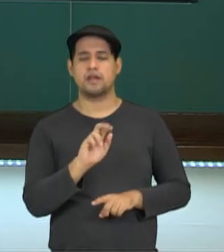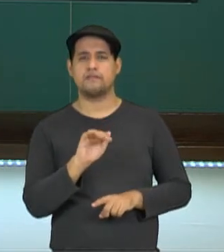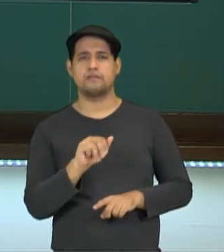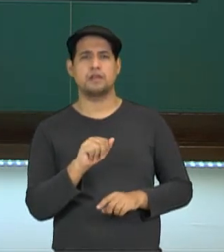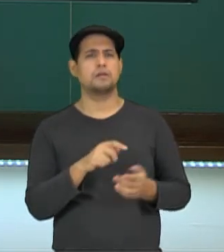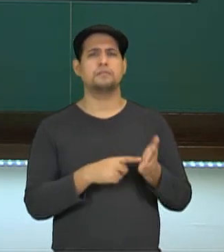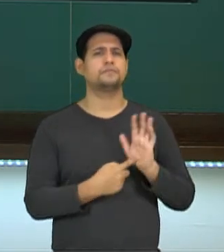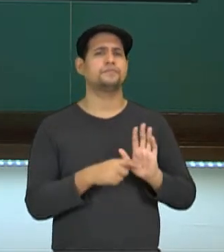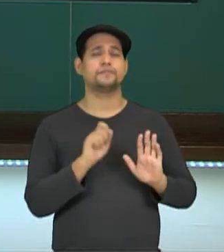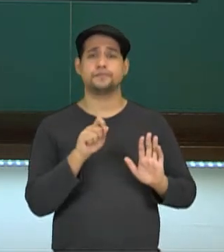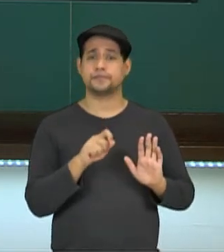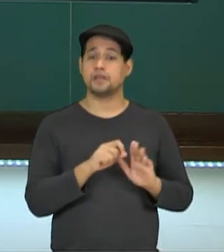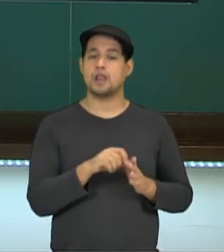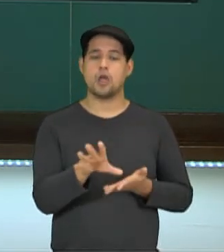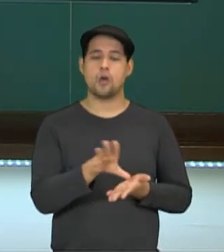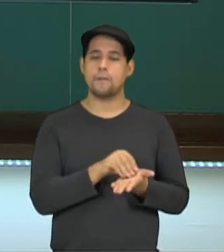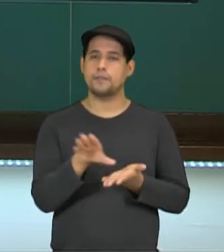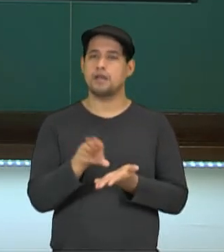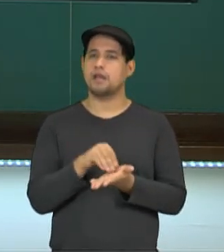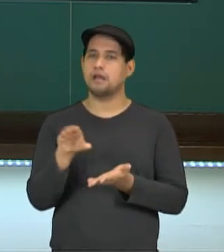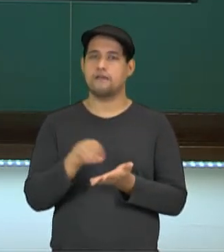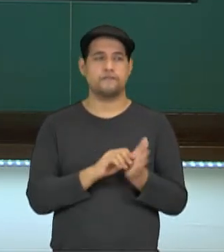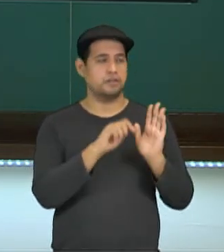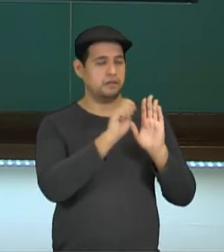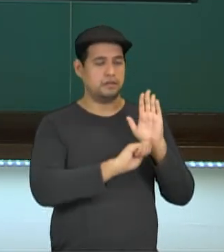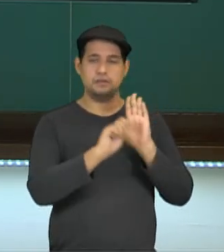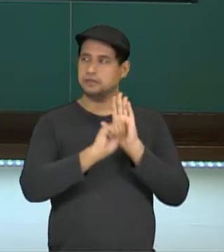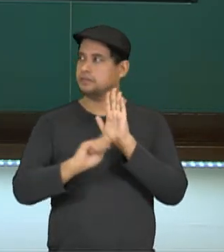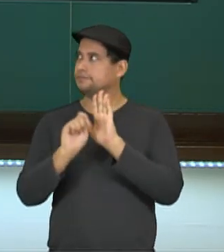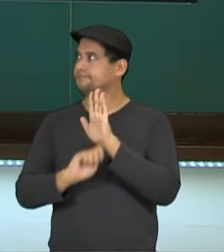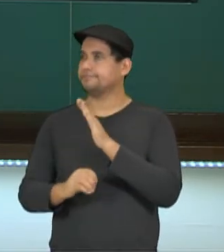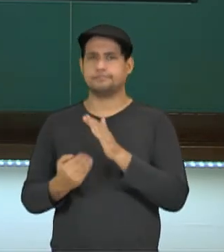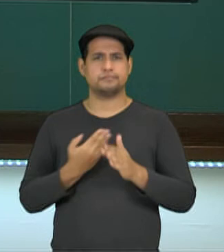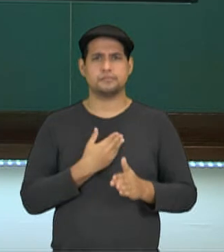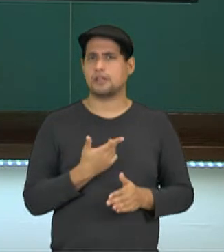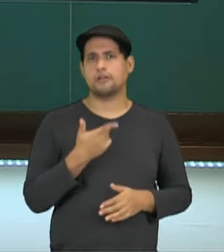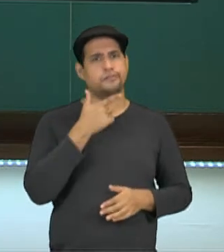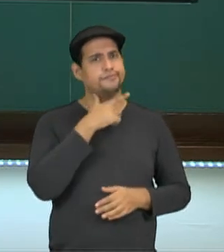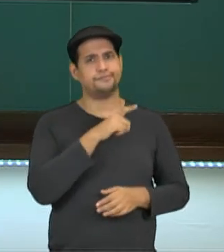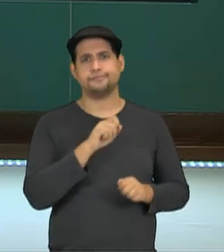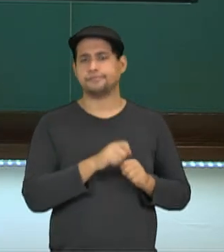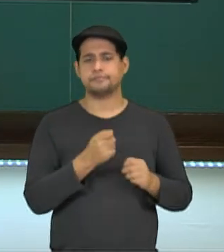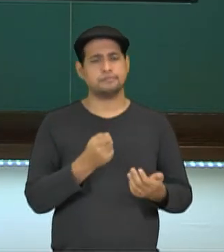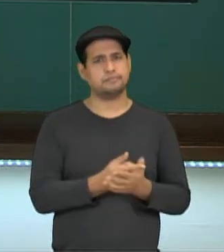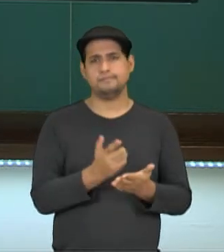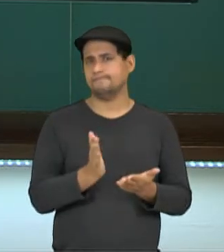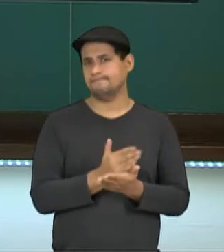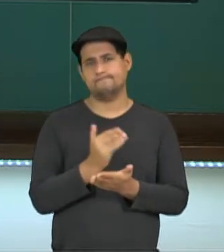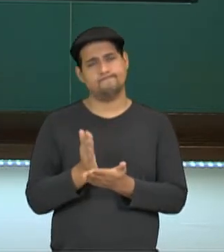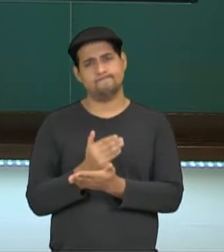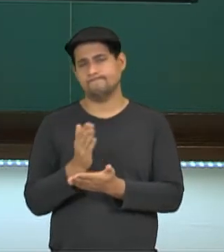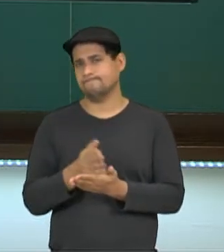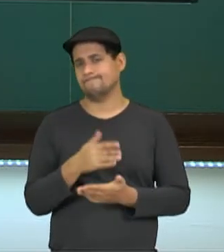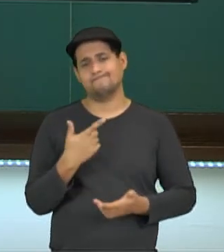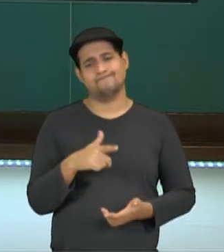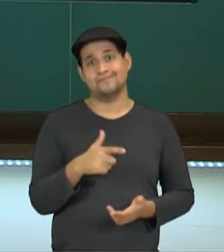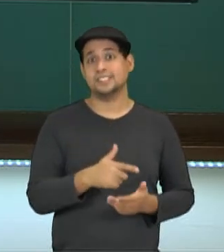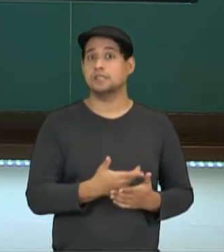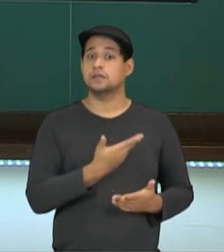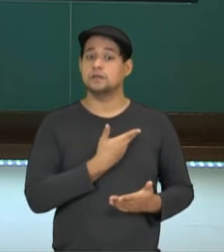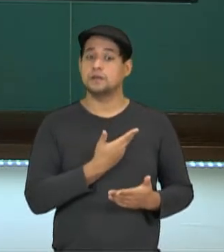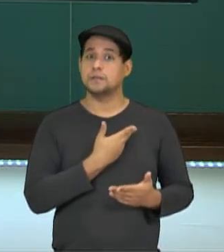que Enedina copiava os textos dos colegas. Ela não tinha condições de comprar os livros, então os colegas,